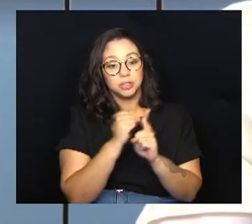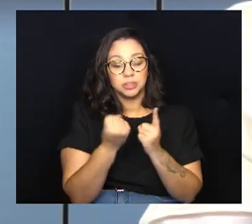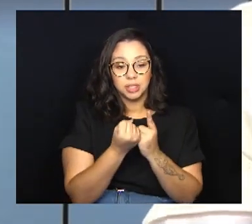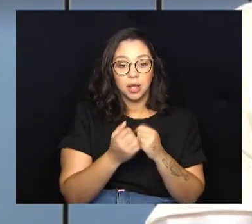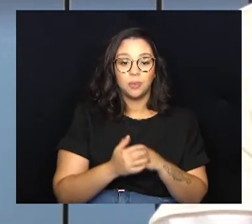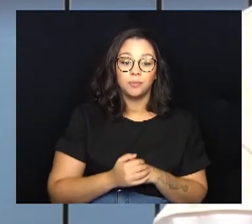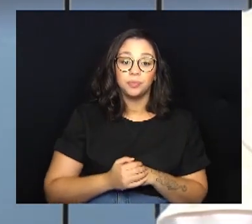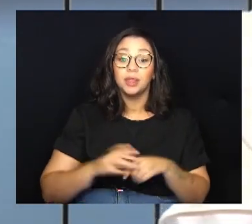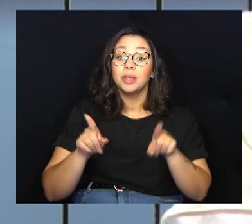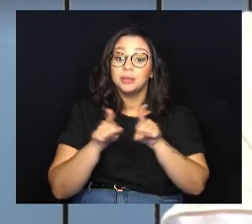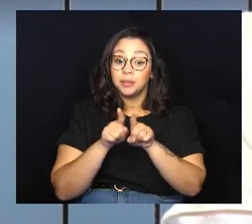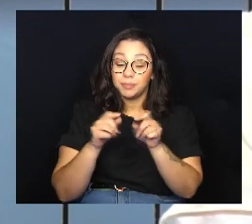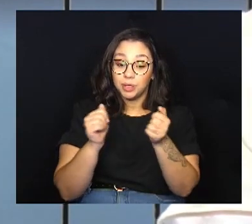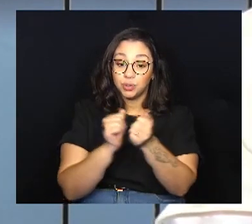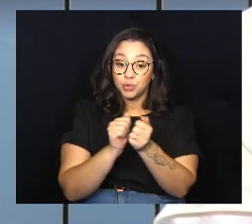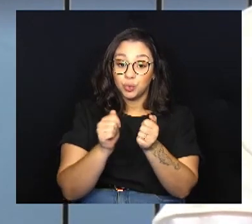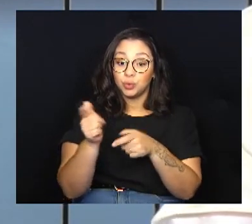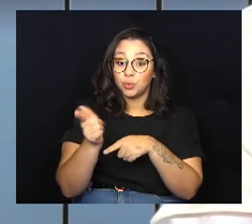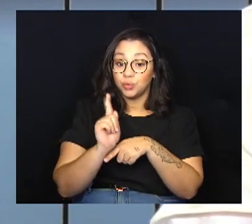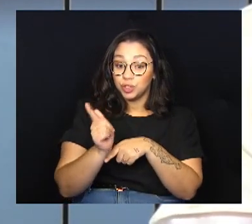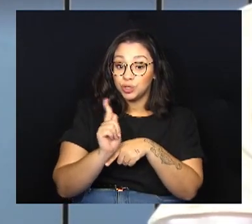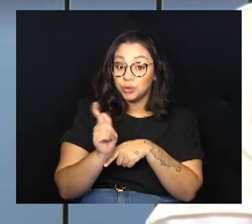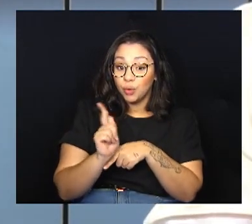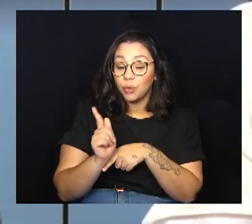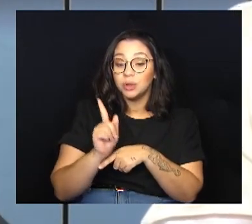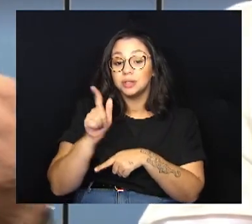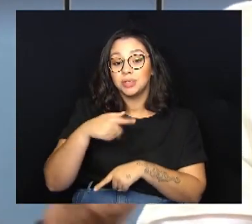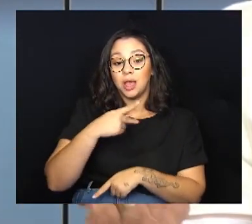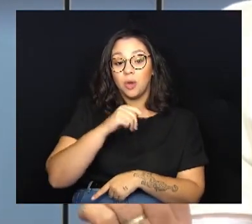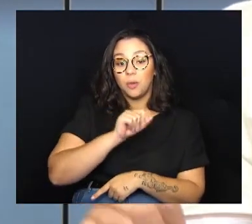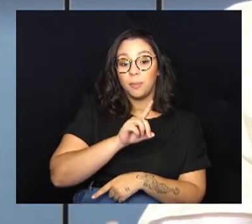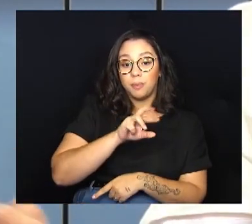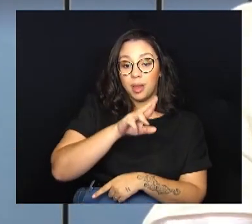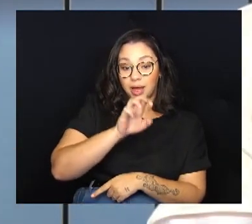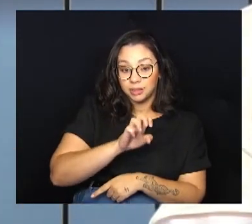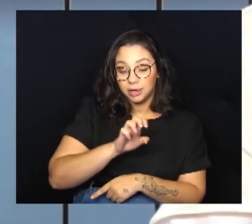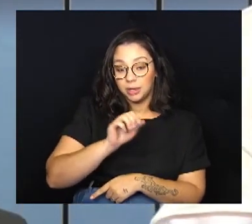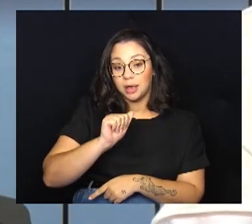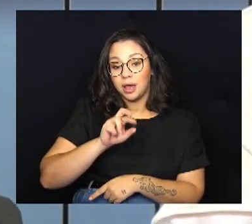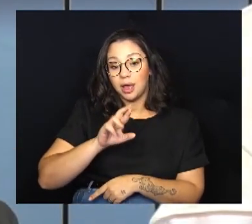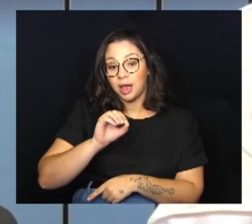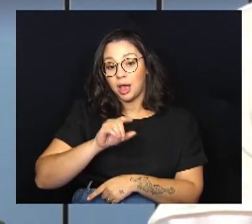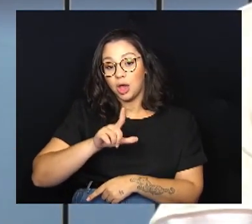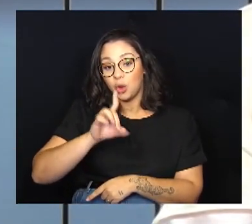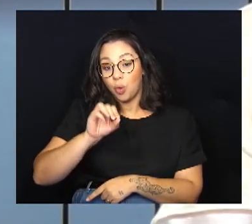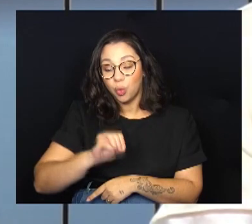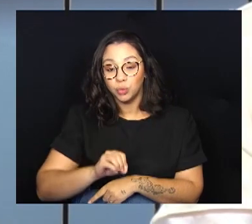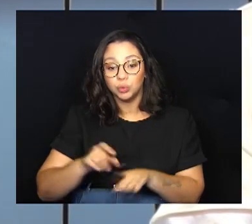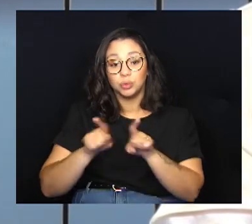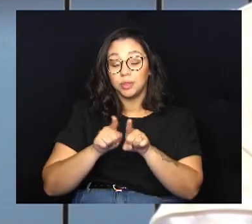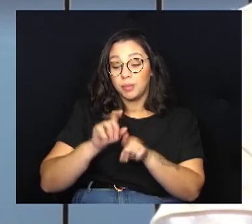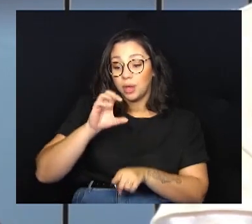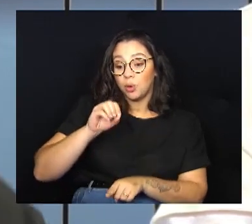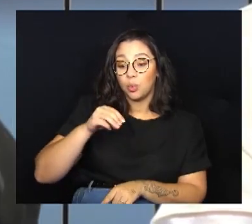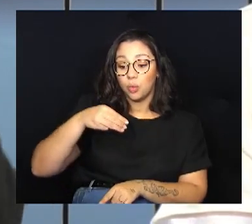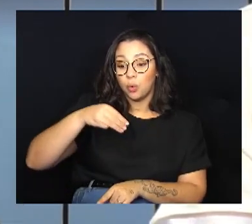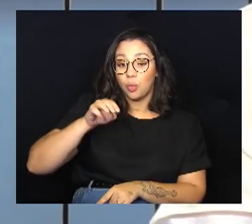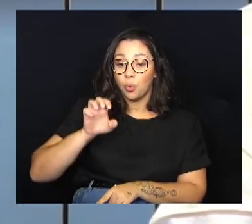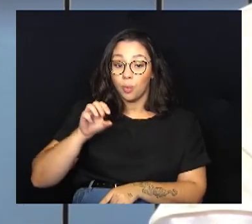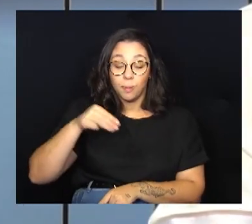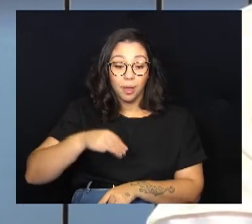acompanhado a real demanda do município. Quantos CAPs AD temos no município? Dá conta de atender a necessidade da população? E